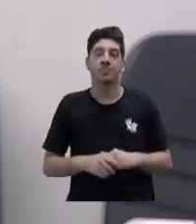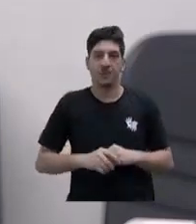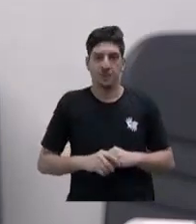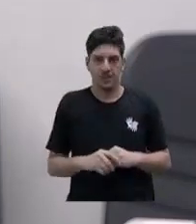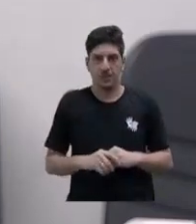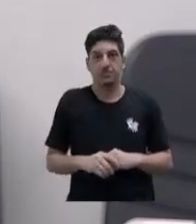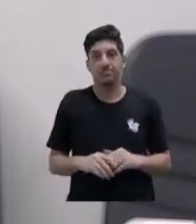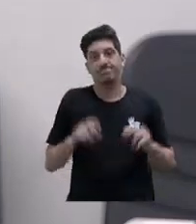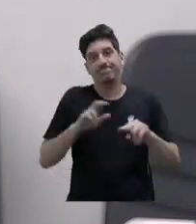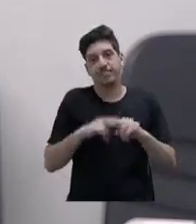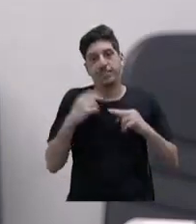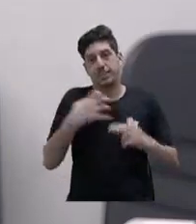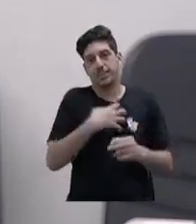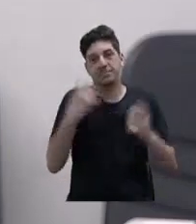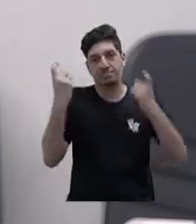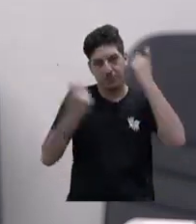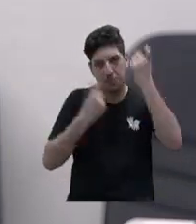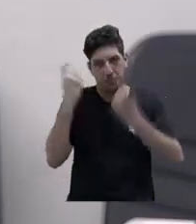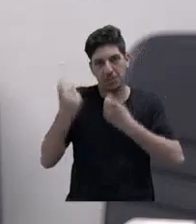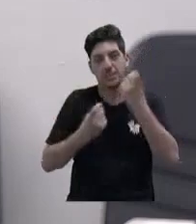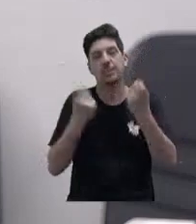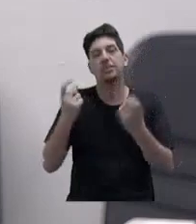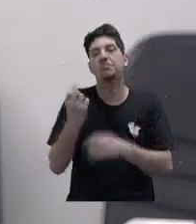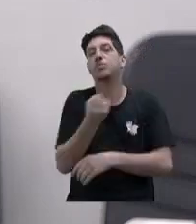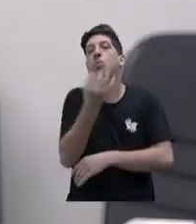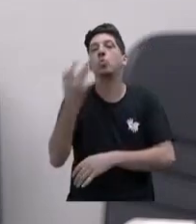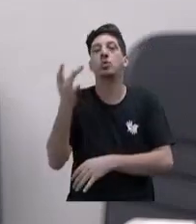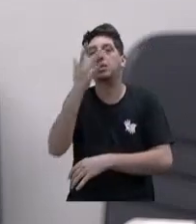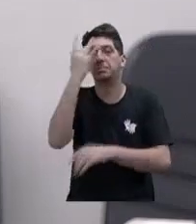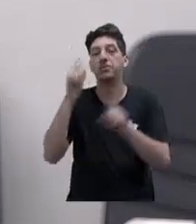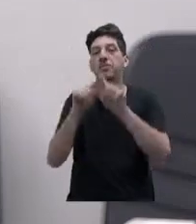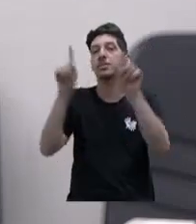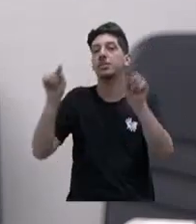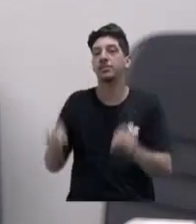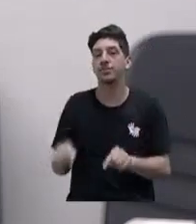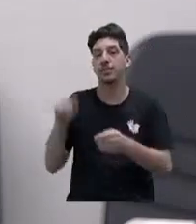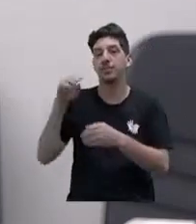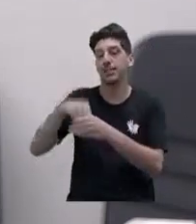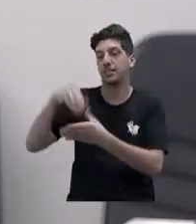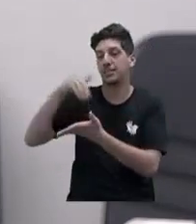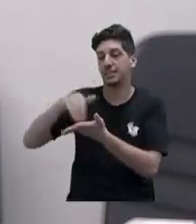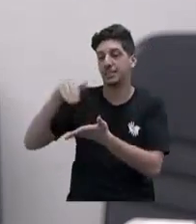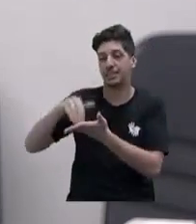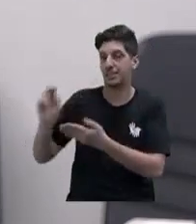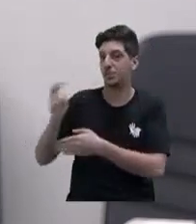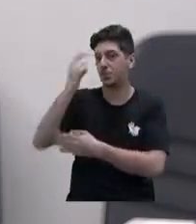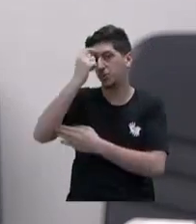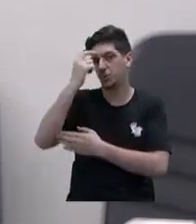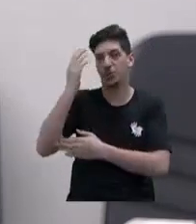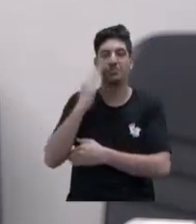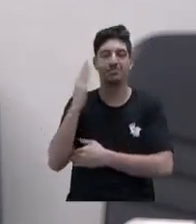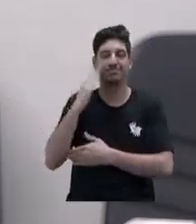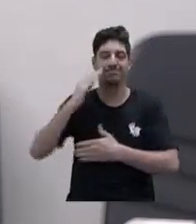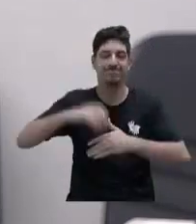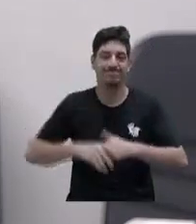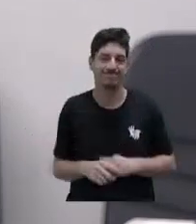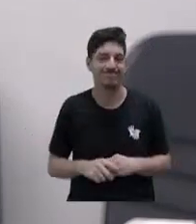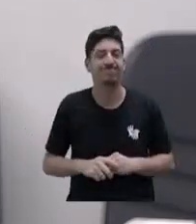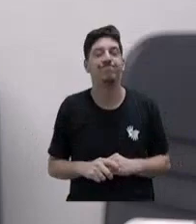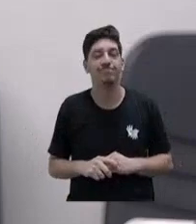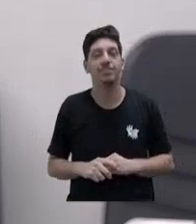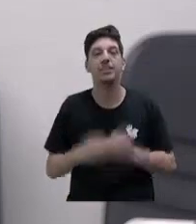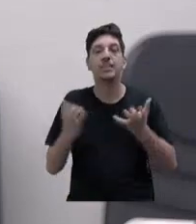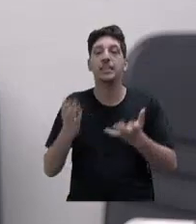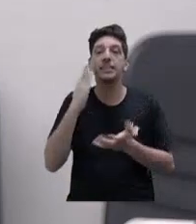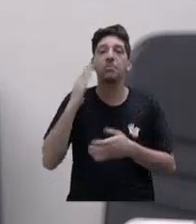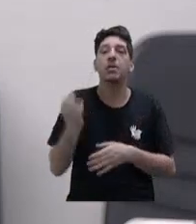eu fico preocupada com o número de servidores hoje que tem na Secretaria de Cultura. Eu gostaria de saber